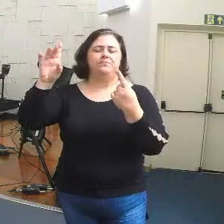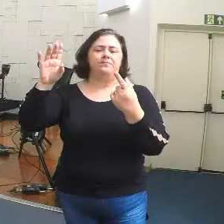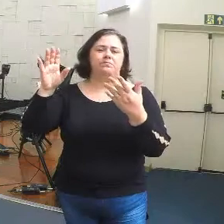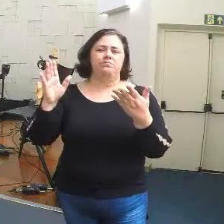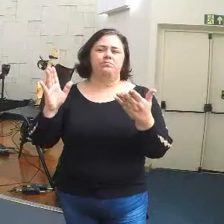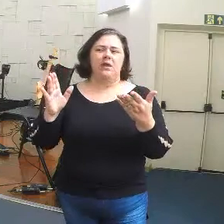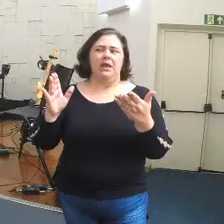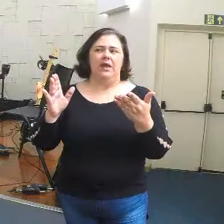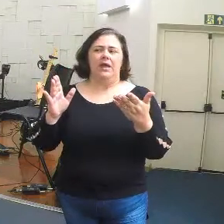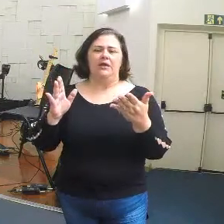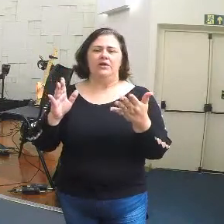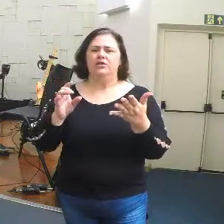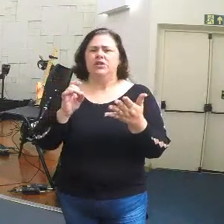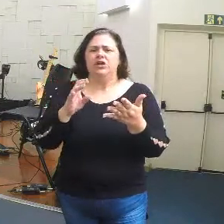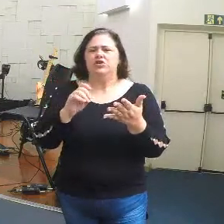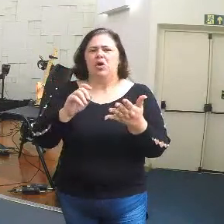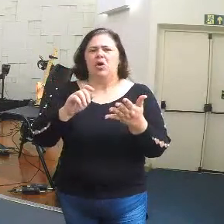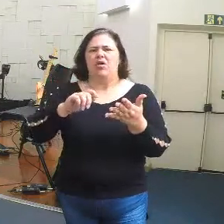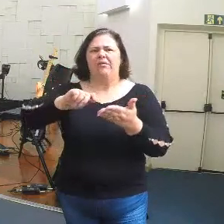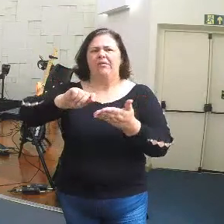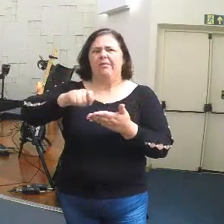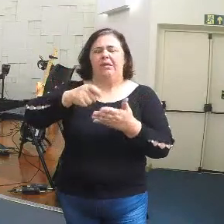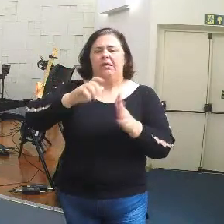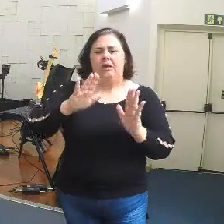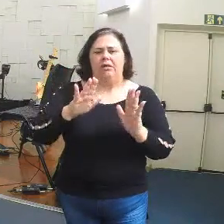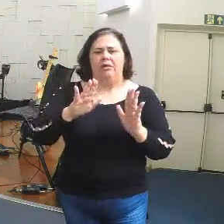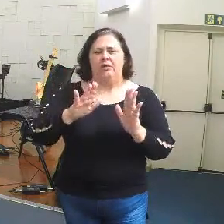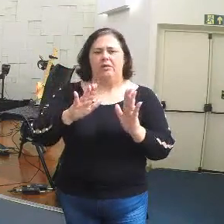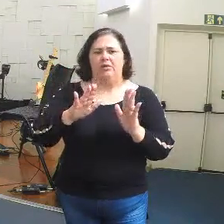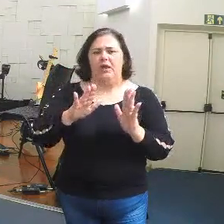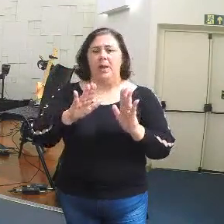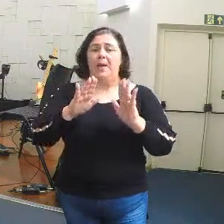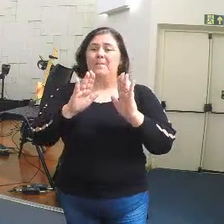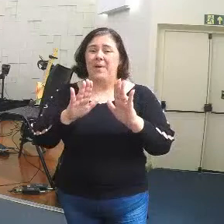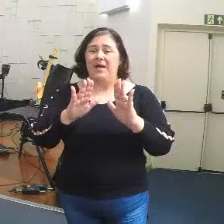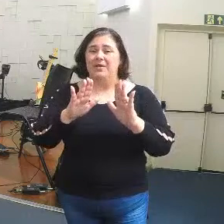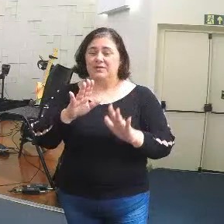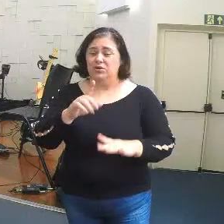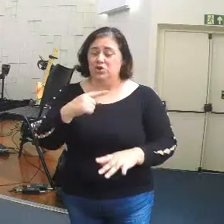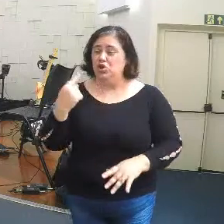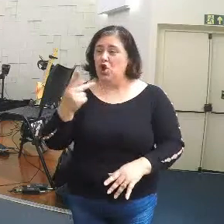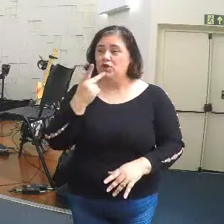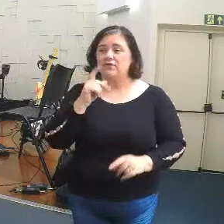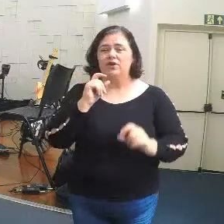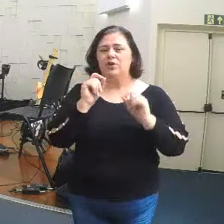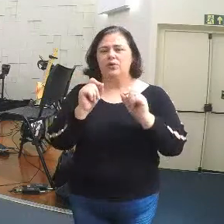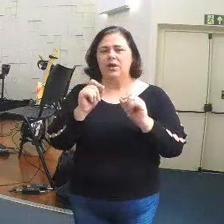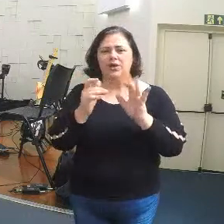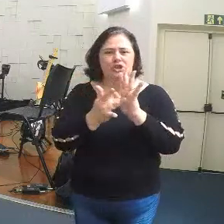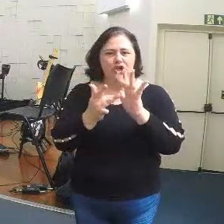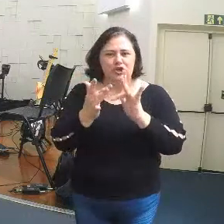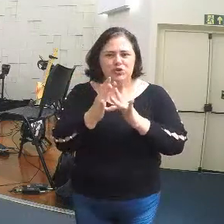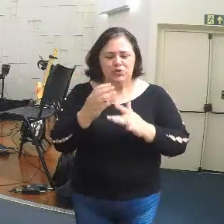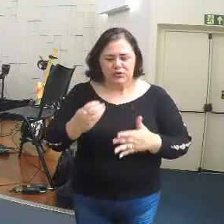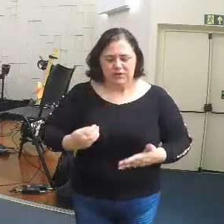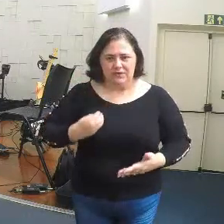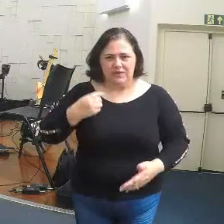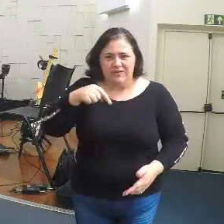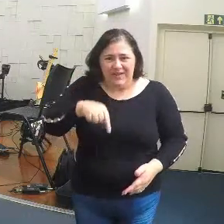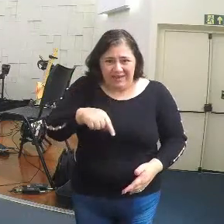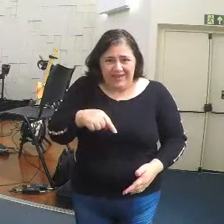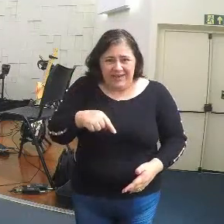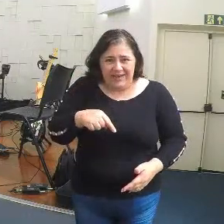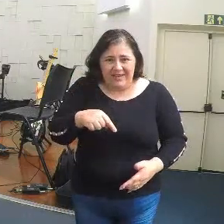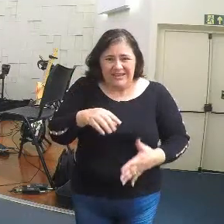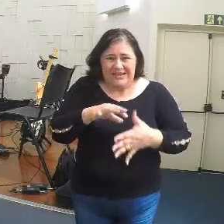esses elementos são símbolos. Então nós estamos indo além, nós estamos dizendo que Ele não está aqui, Ele ressuscitou.